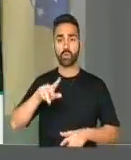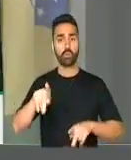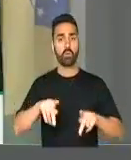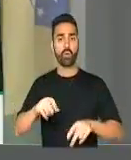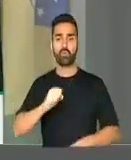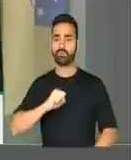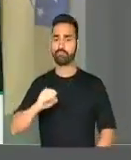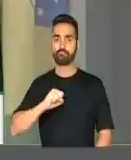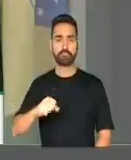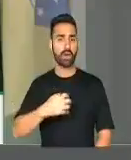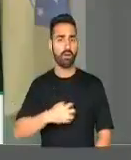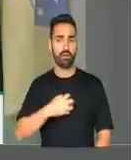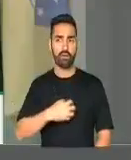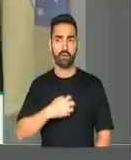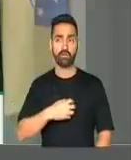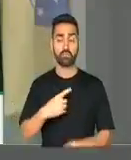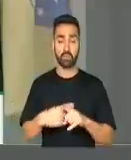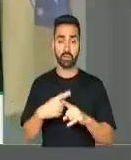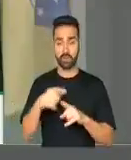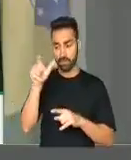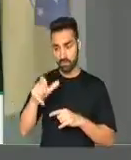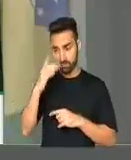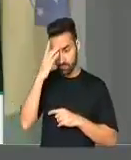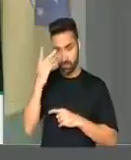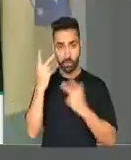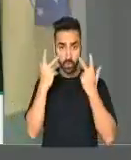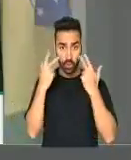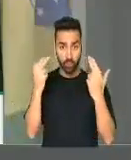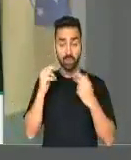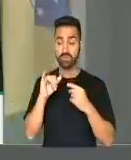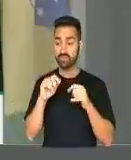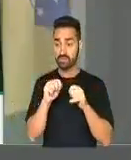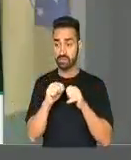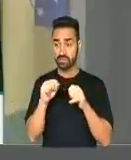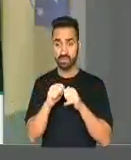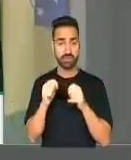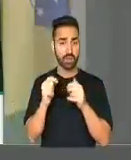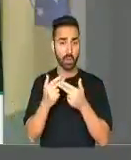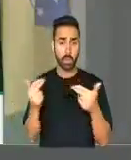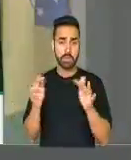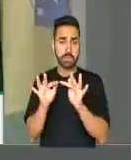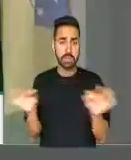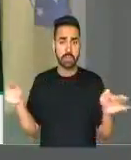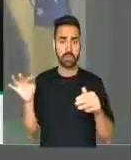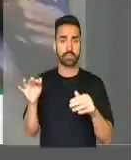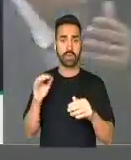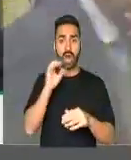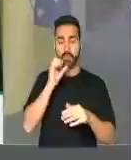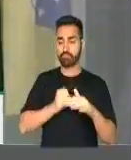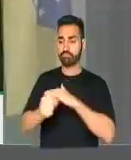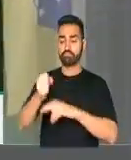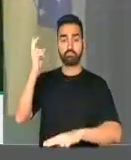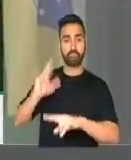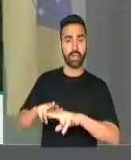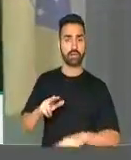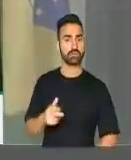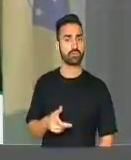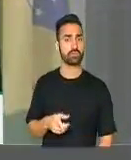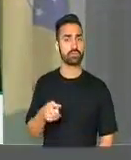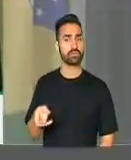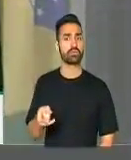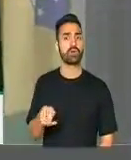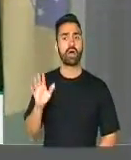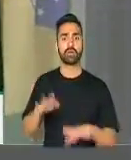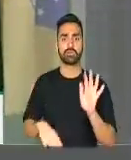porque você pega um cidadão comum que comete um delito infinitamente menor esse cidadão permanece preso e às